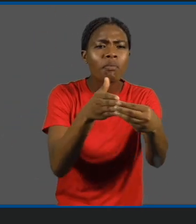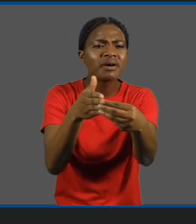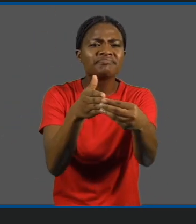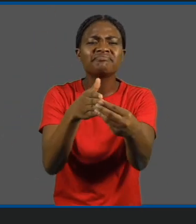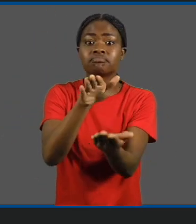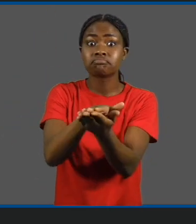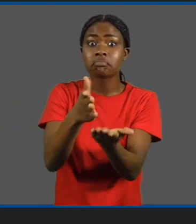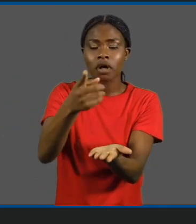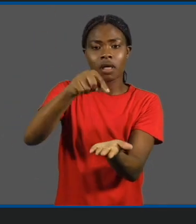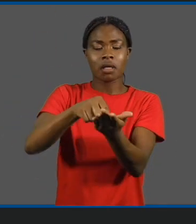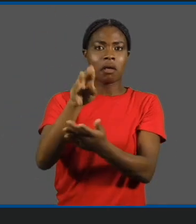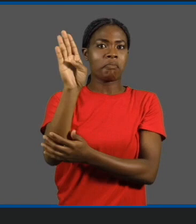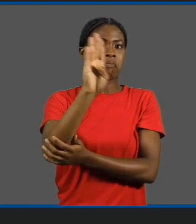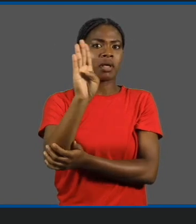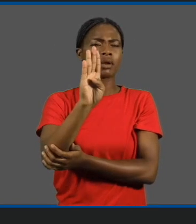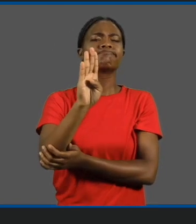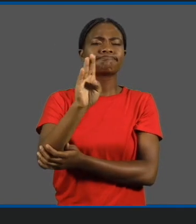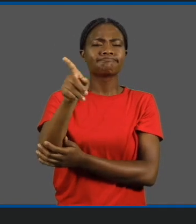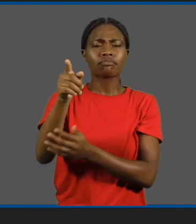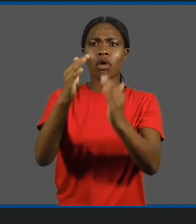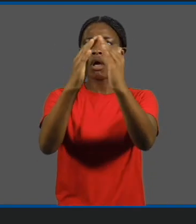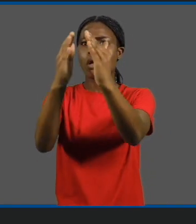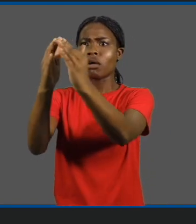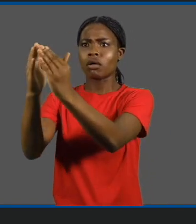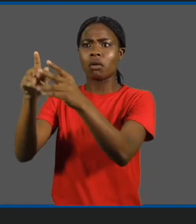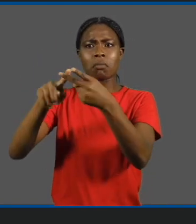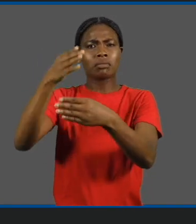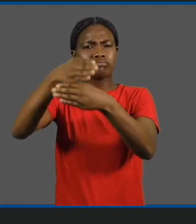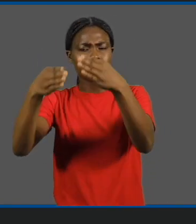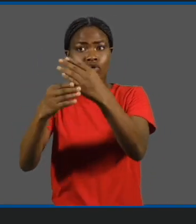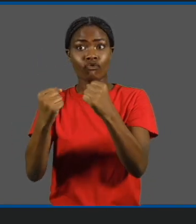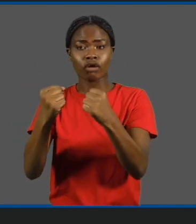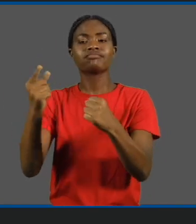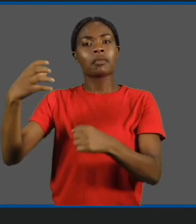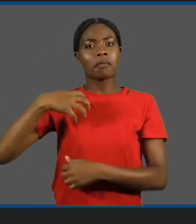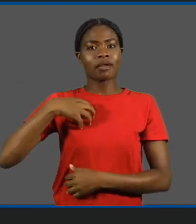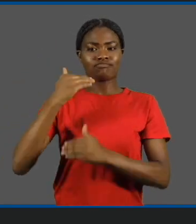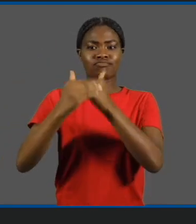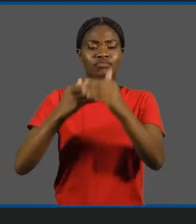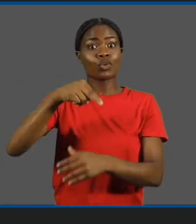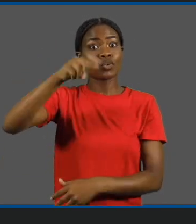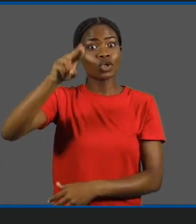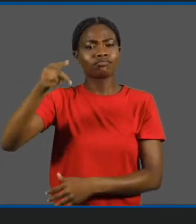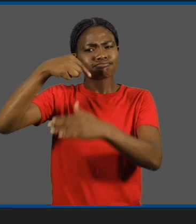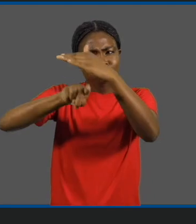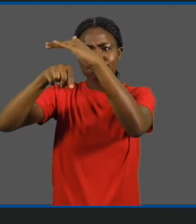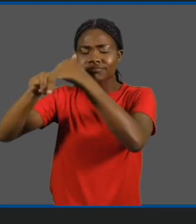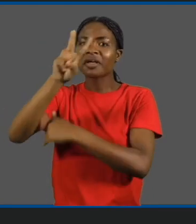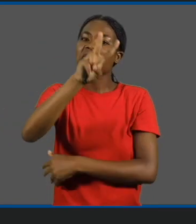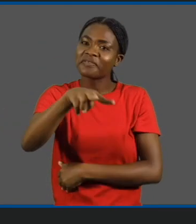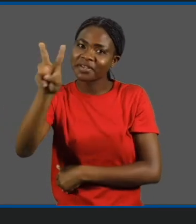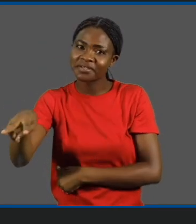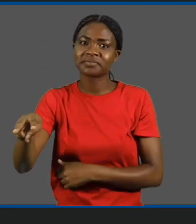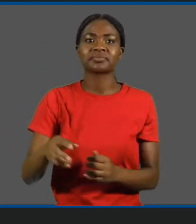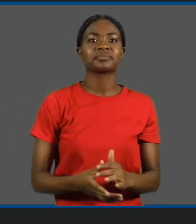a alocação destes recursos. Visitou os centros de reassentamento e construção de casas resilientes.